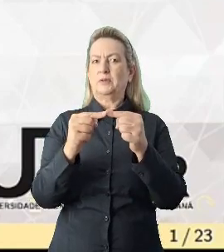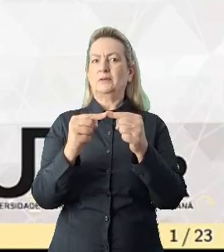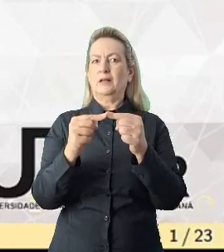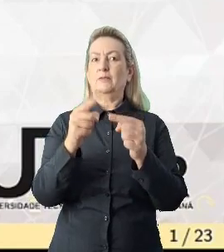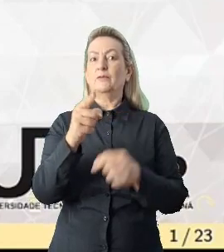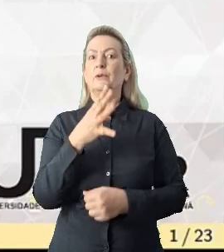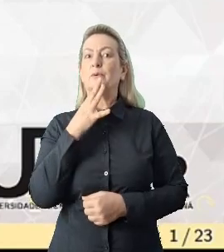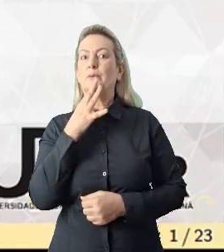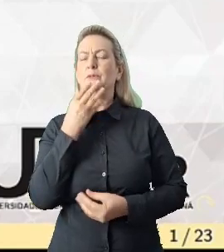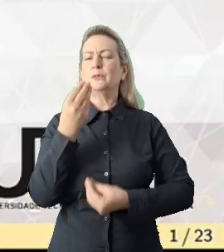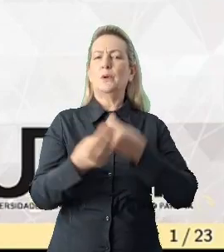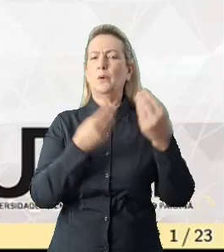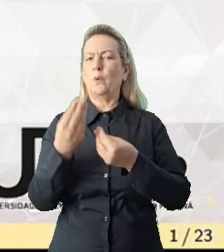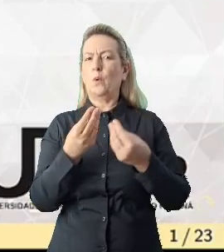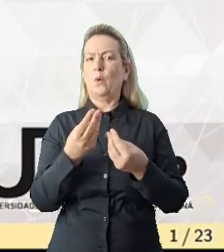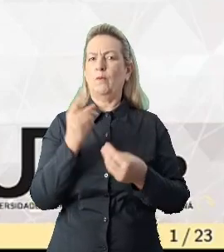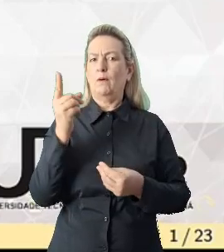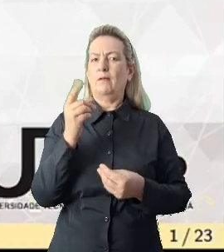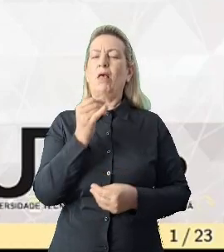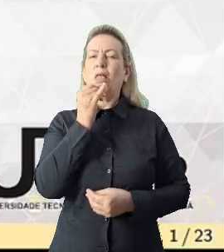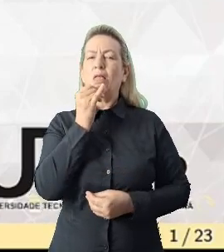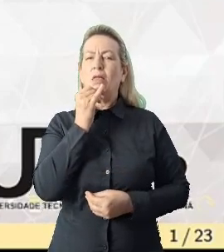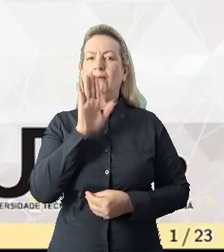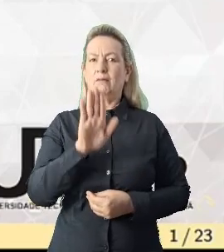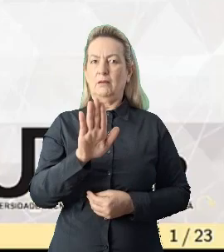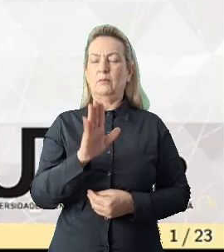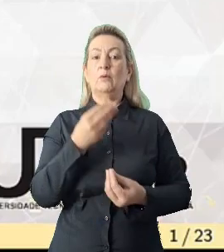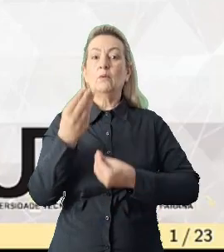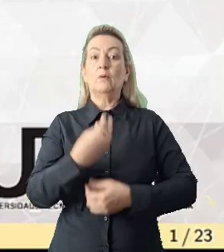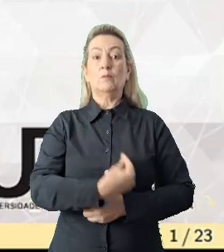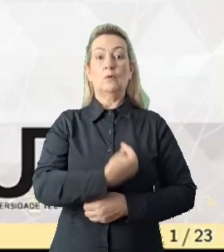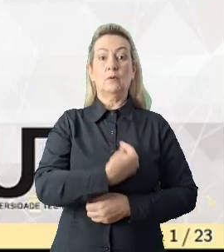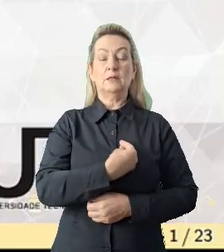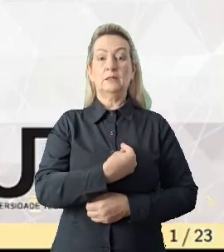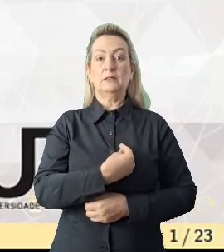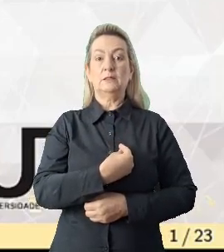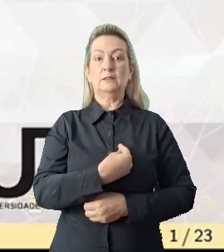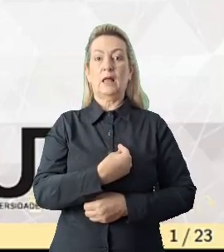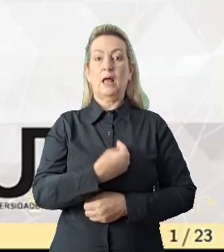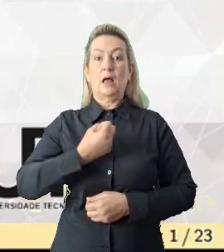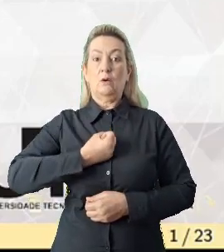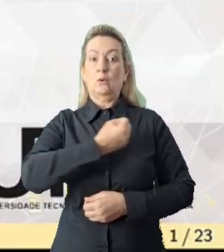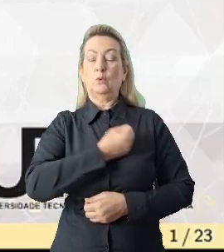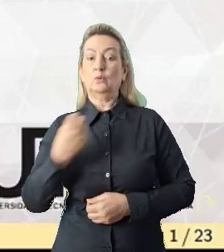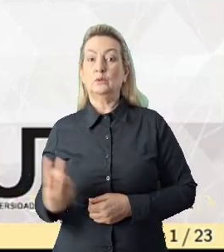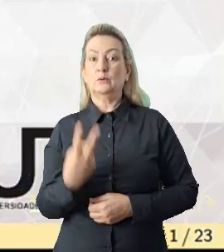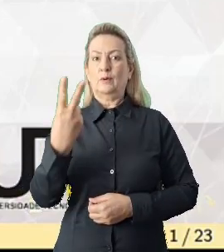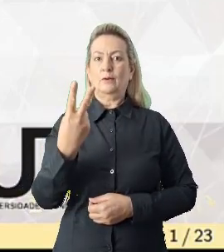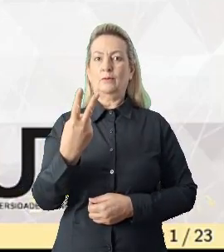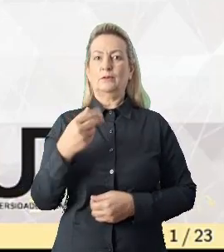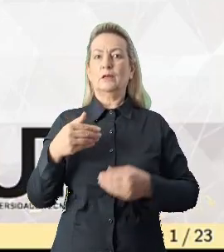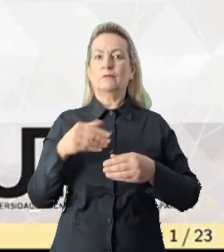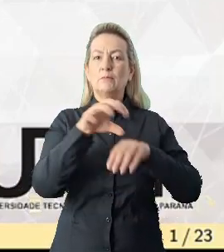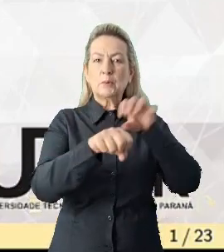outro vídeo. Então, sempre elas estão relacionadas para você conhecer esse achatamento, né? Ou como